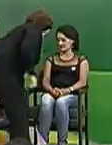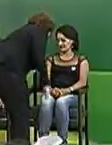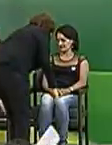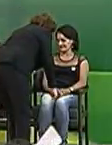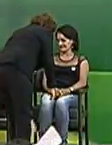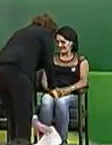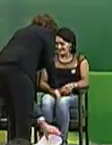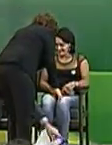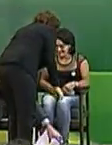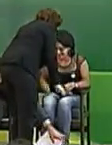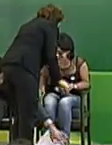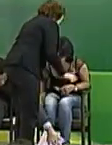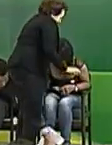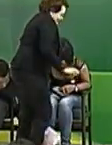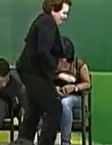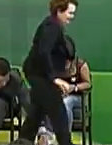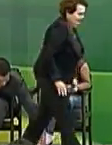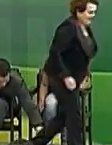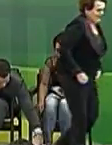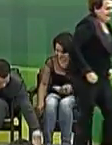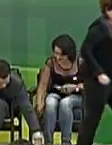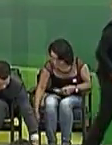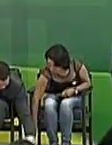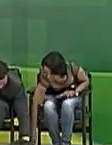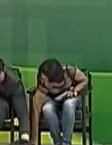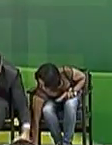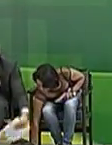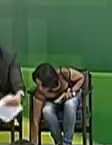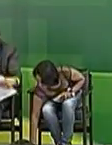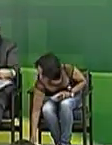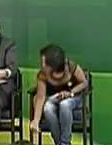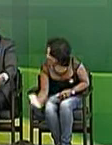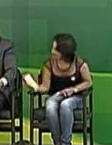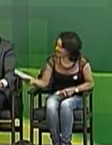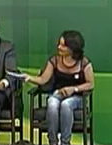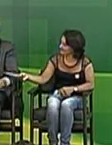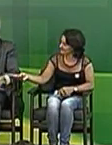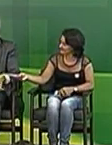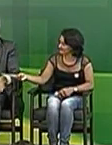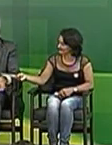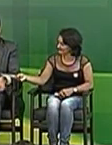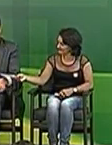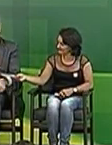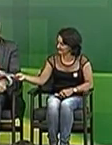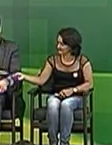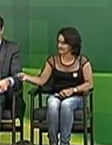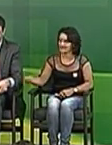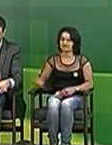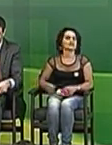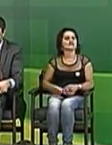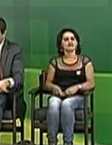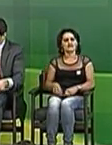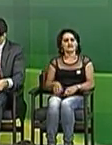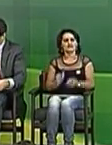para as mulheres da presidência da república Eleonora menicucci e